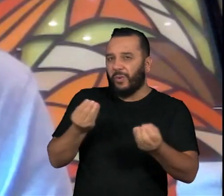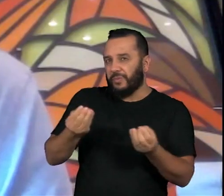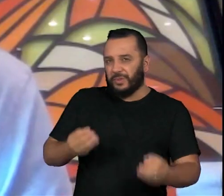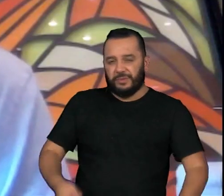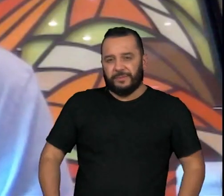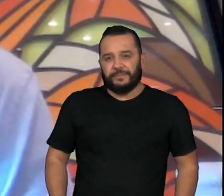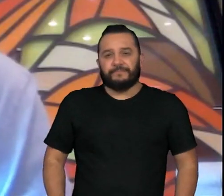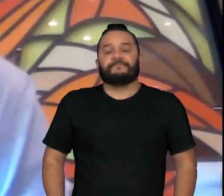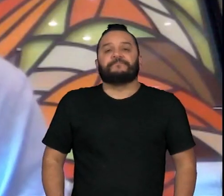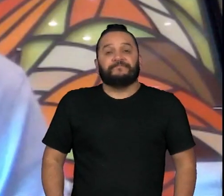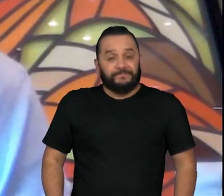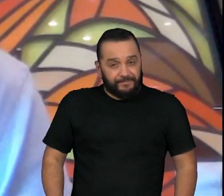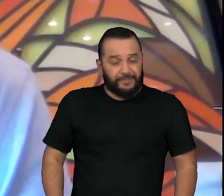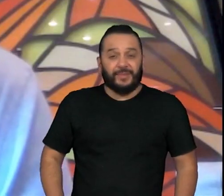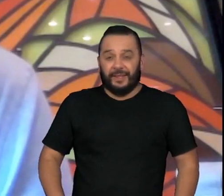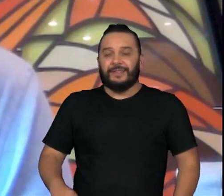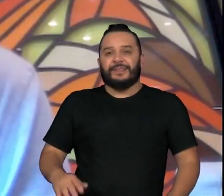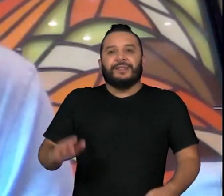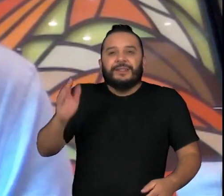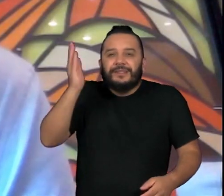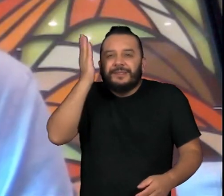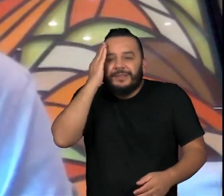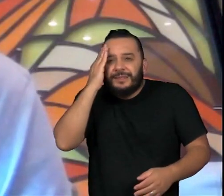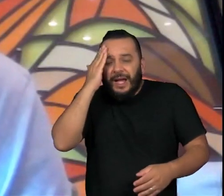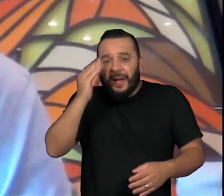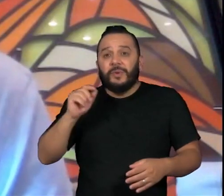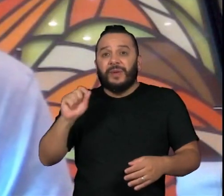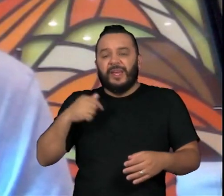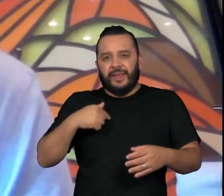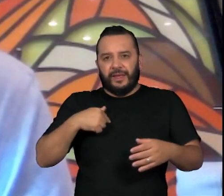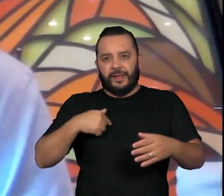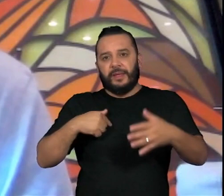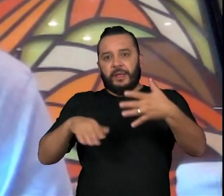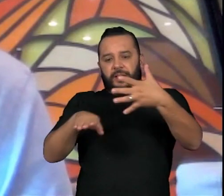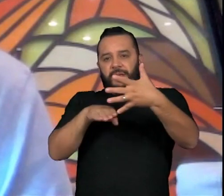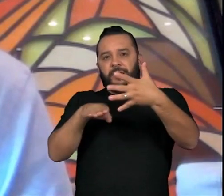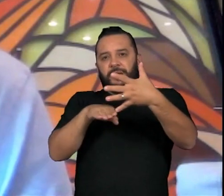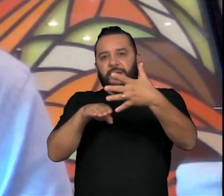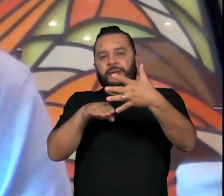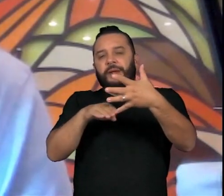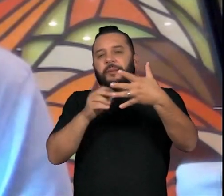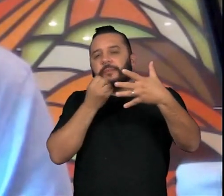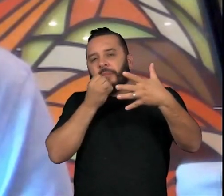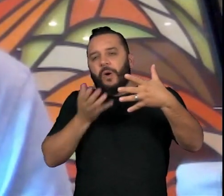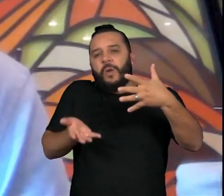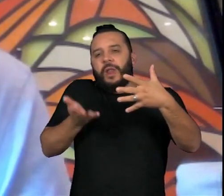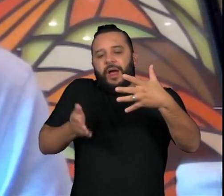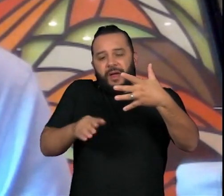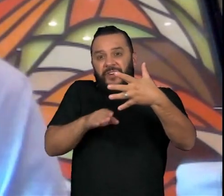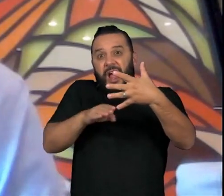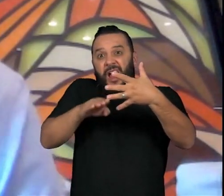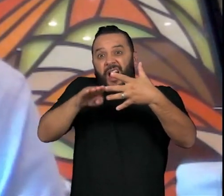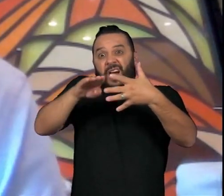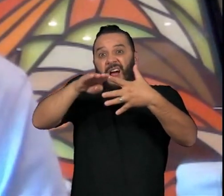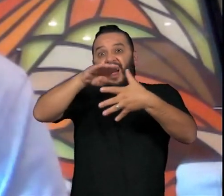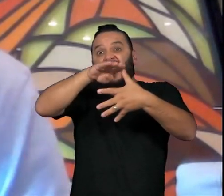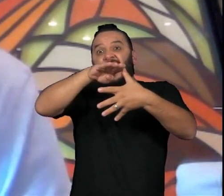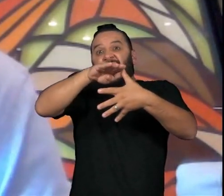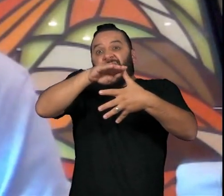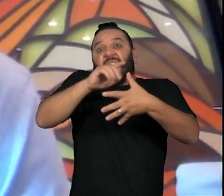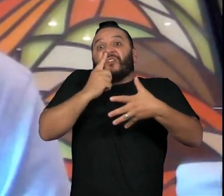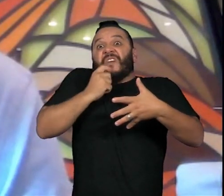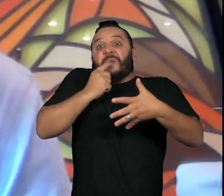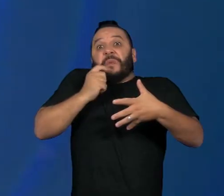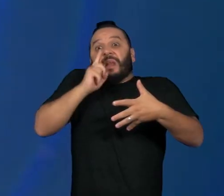na área vermelha da mudança climática, ou seja, uma área que tem implicações